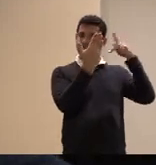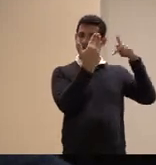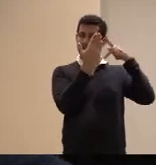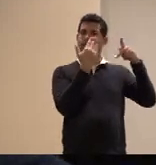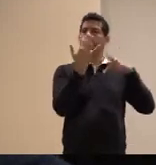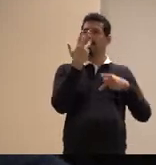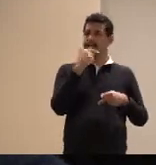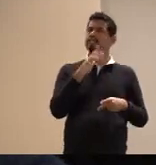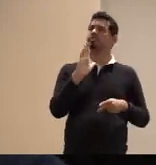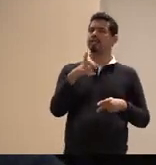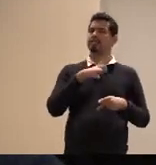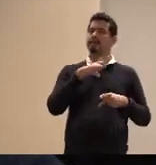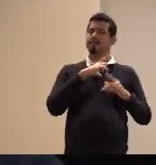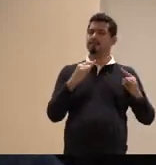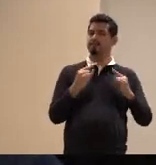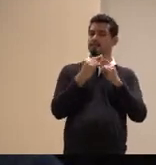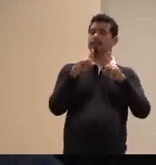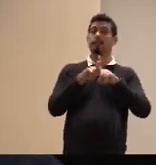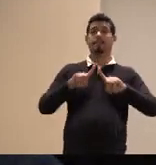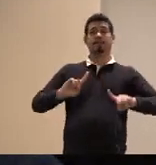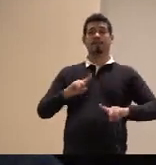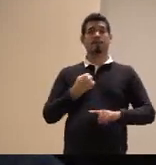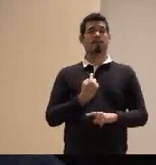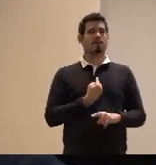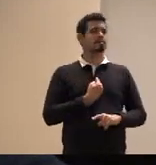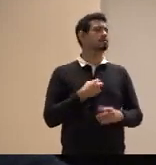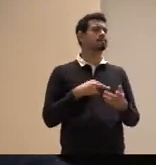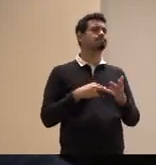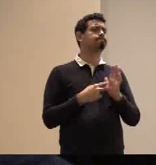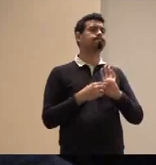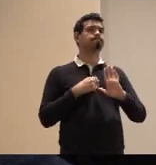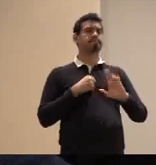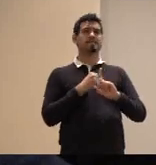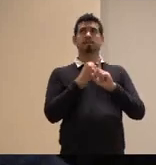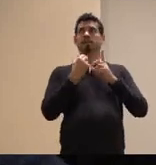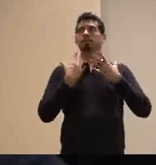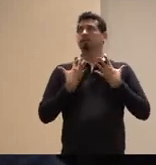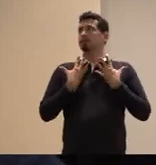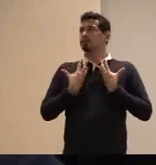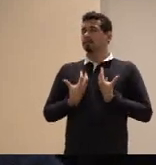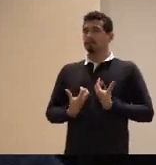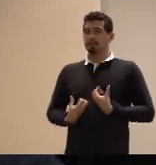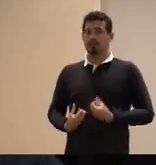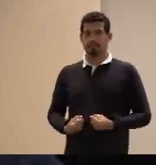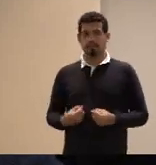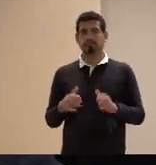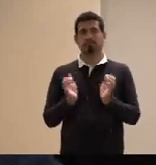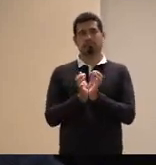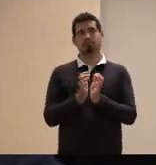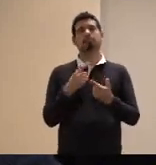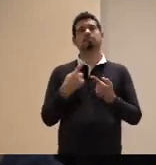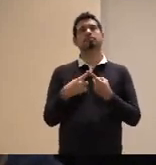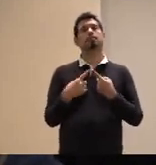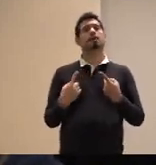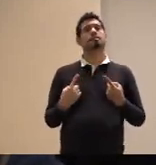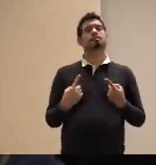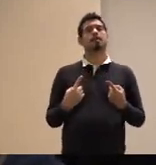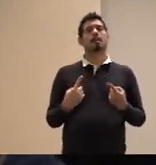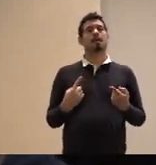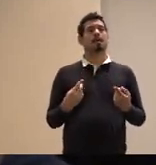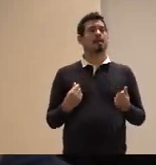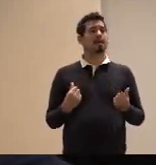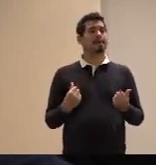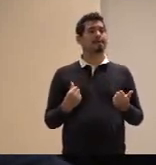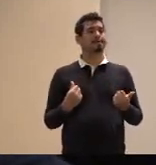estava numa instituição. E isso, para nós, gerou um desgaste enorme na equipe, né? Então, assim, é